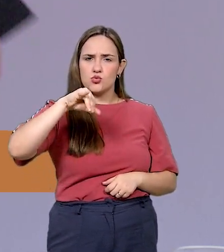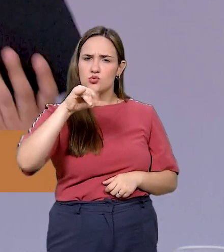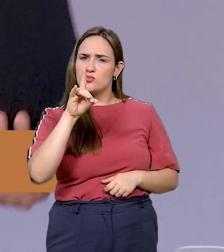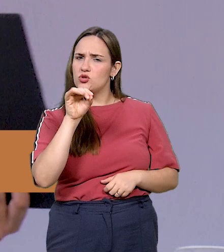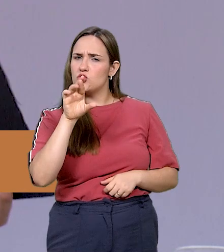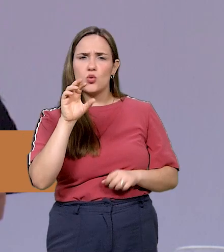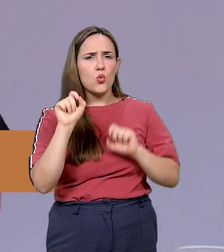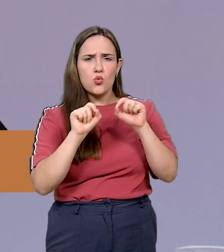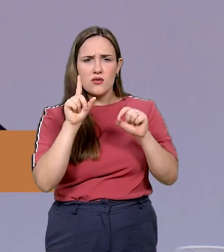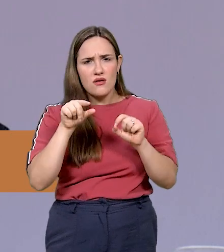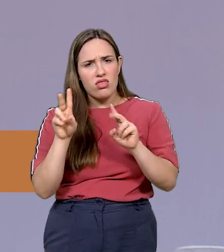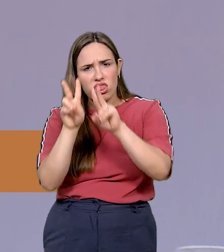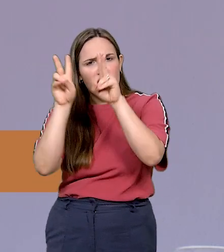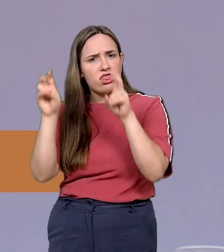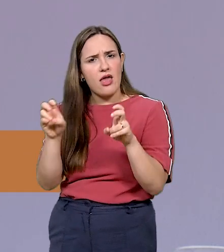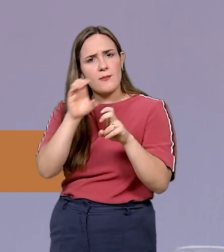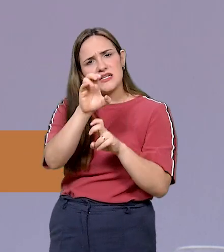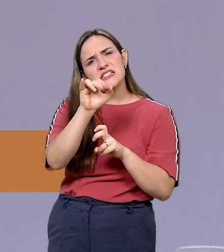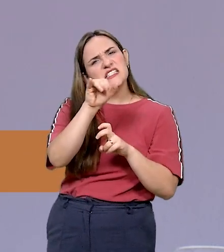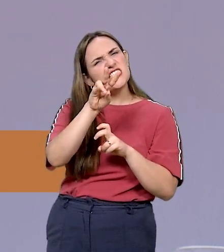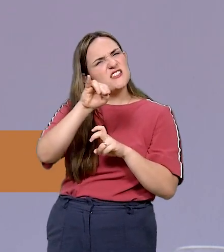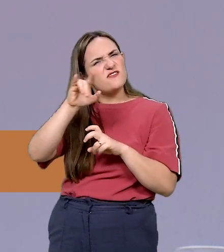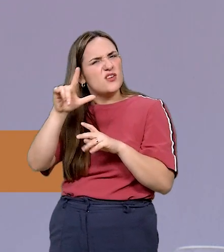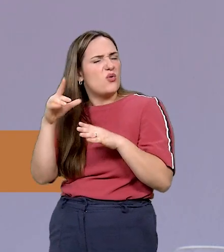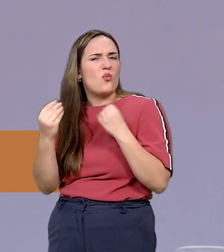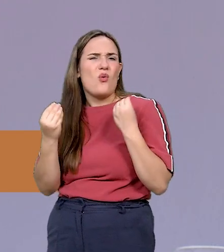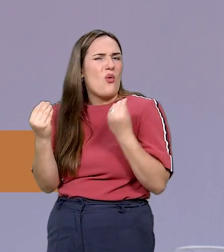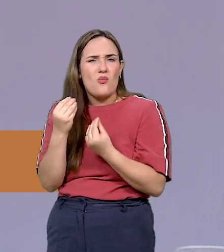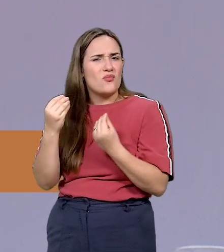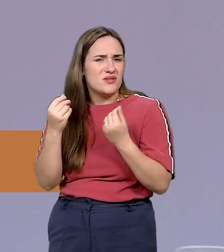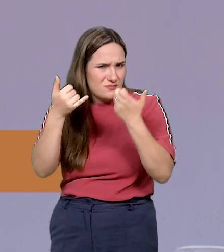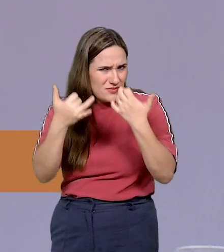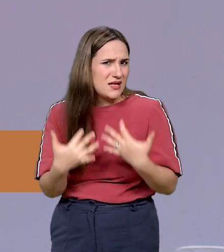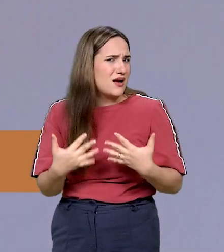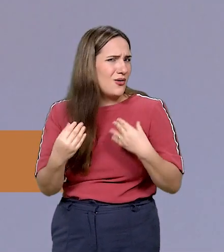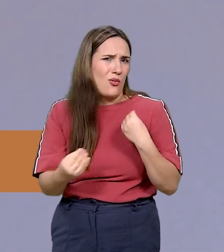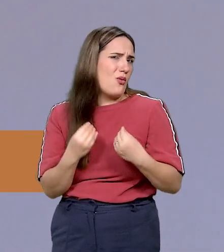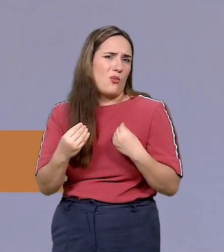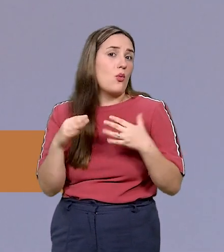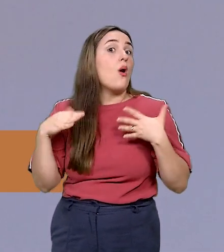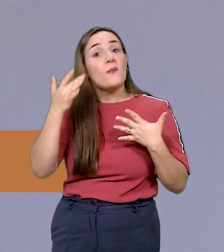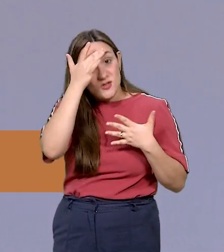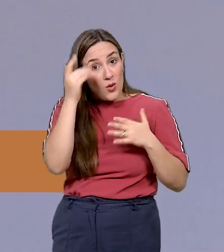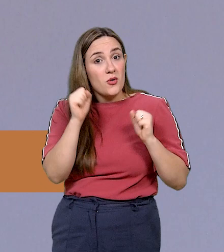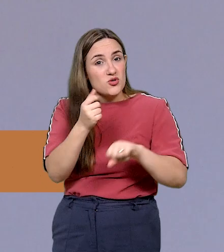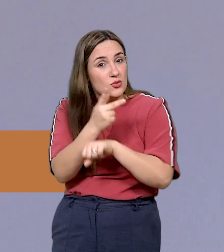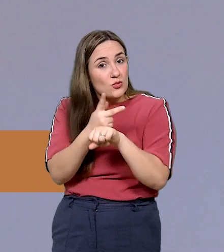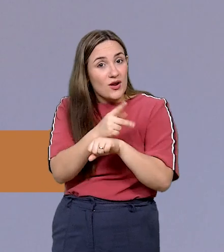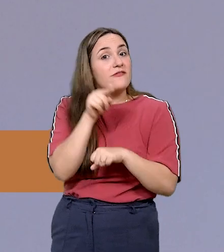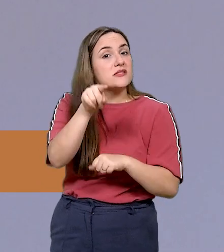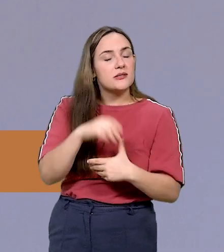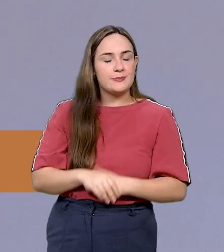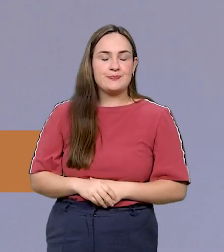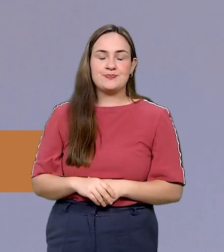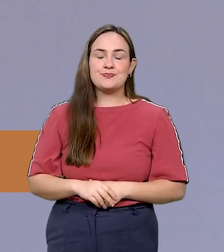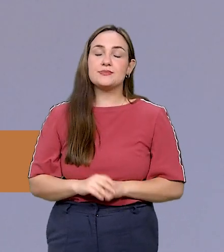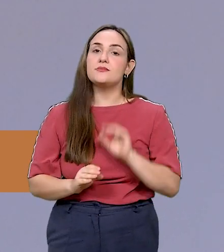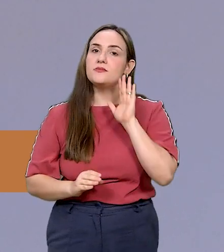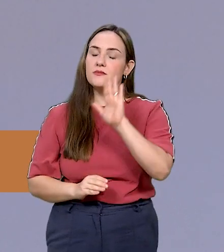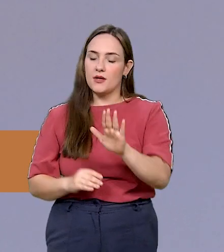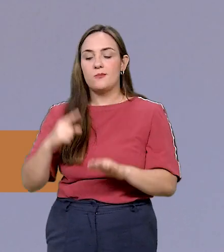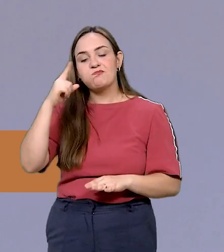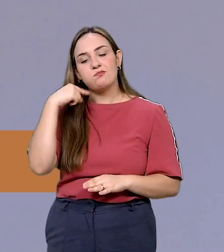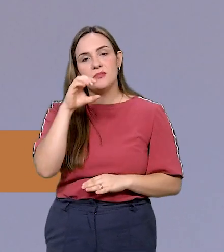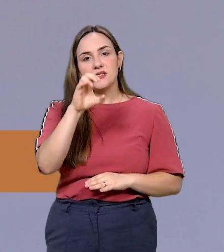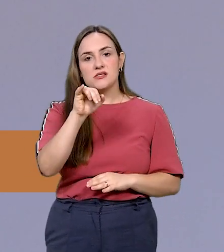é a abrangência desse atendimento? Qual é a área que o assistido pode ir lá procurar? Muito boa pergunta. Bom, o que a gente considera